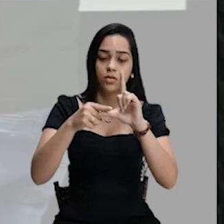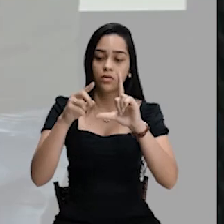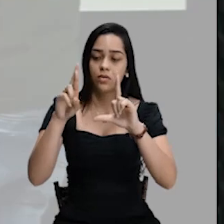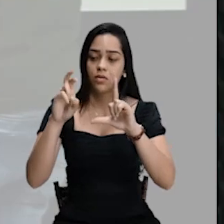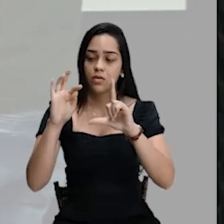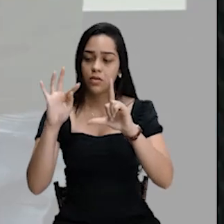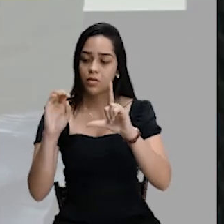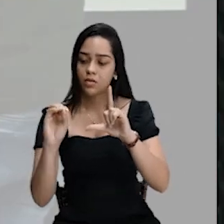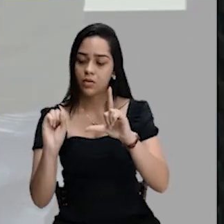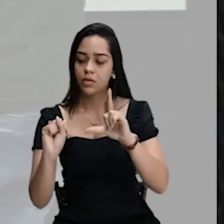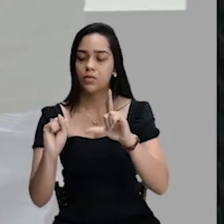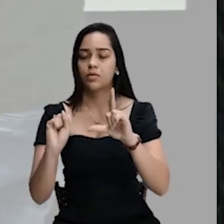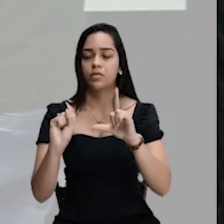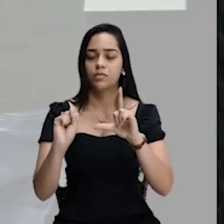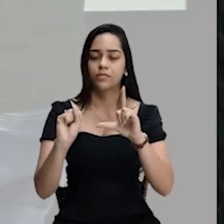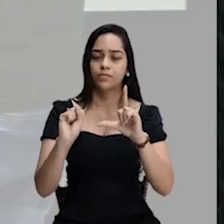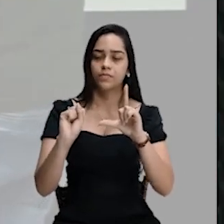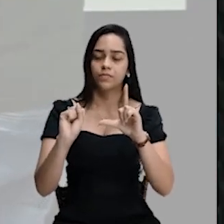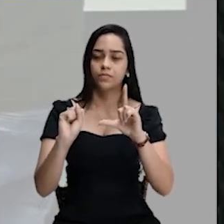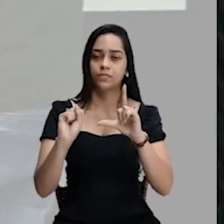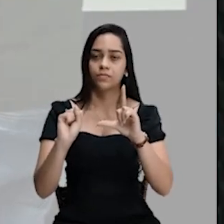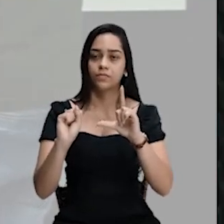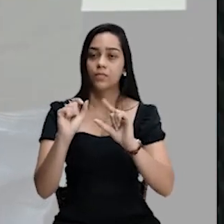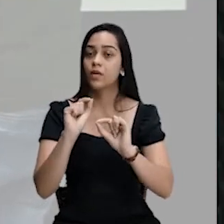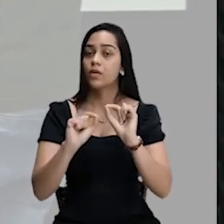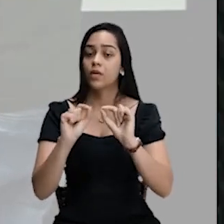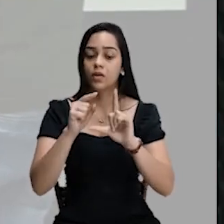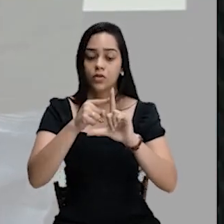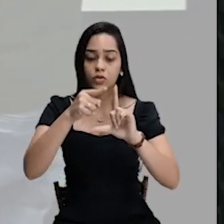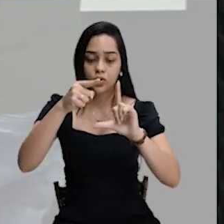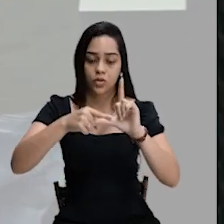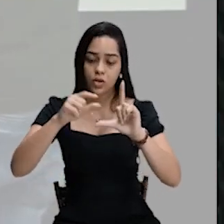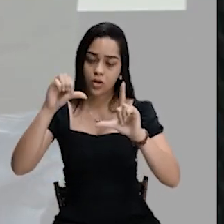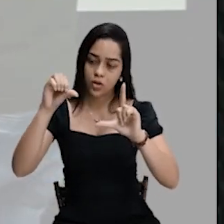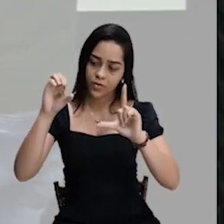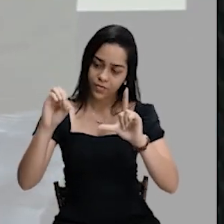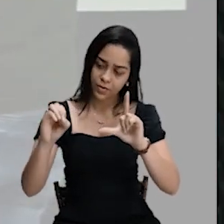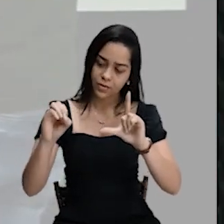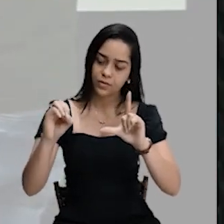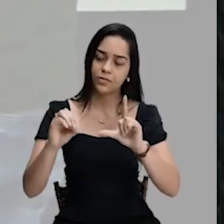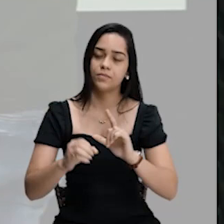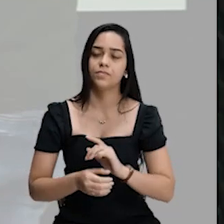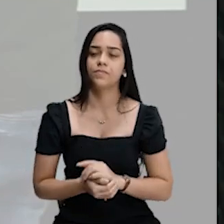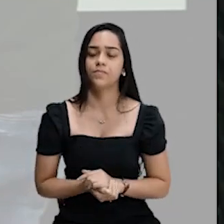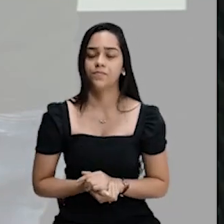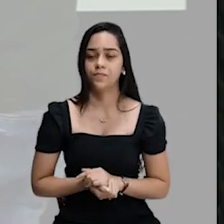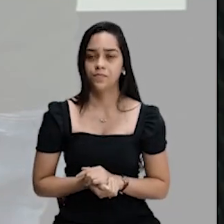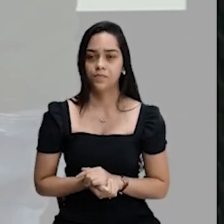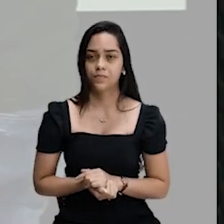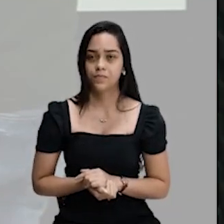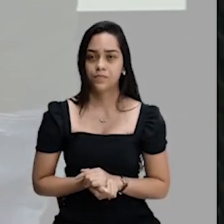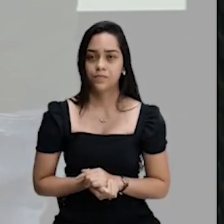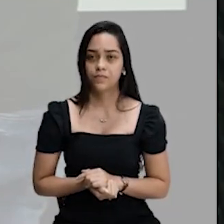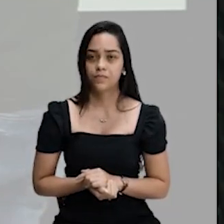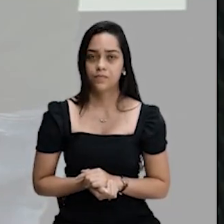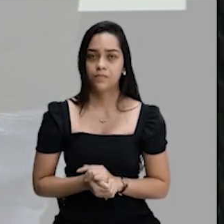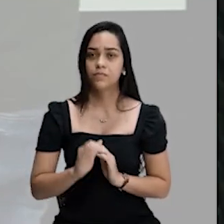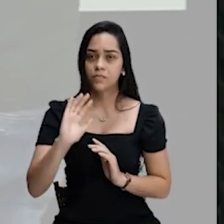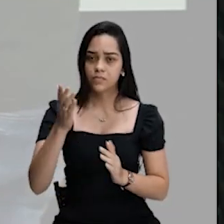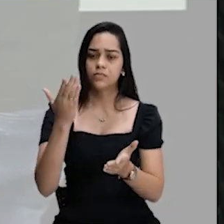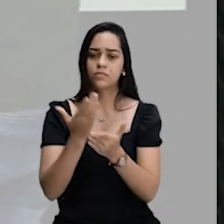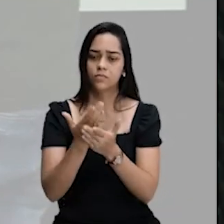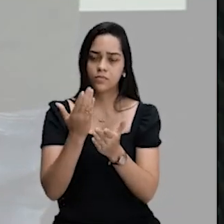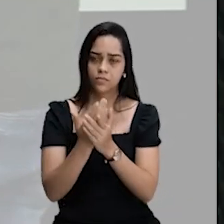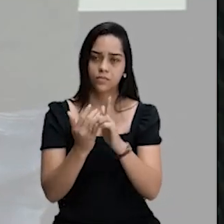retos. Ângulos retos são os ângulos de 90 graus. Tá? Já viu isso lá